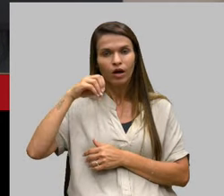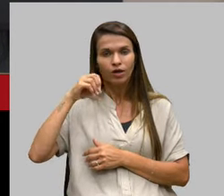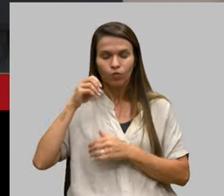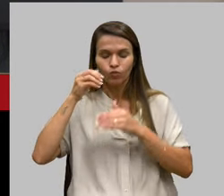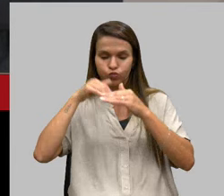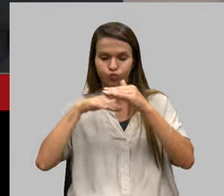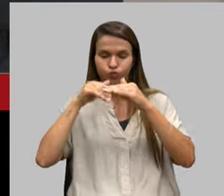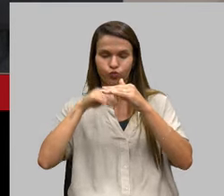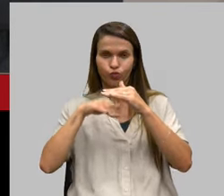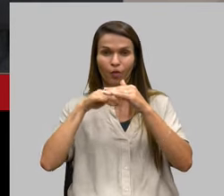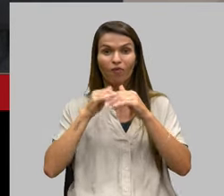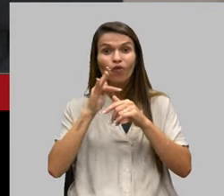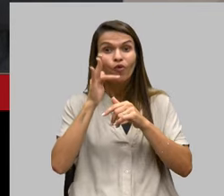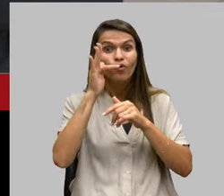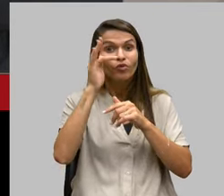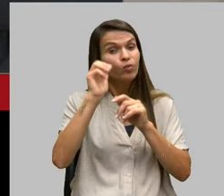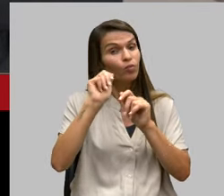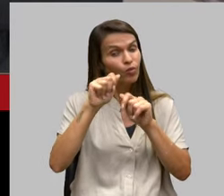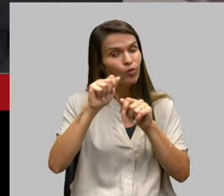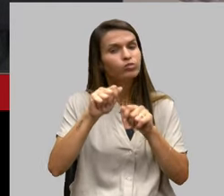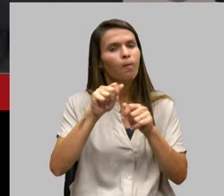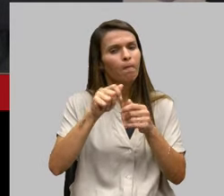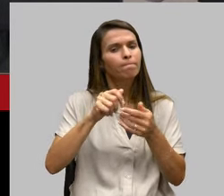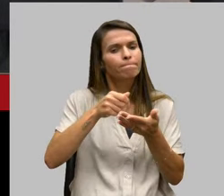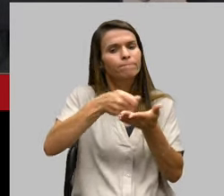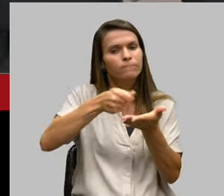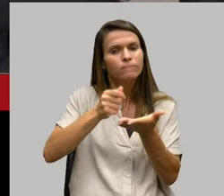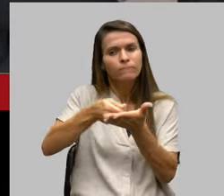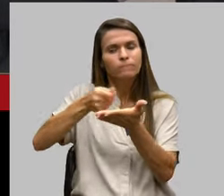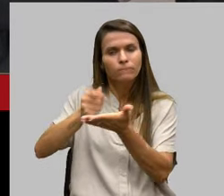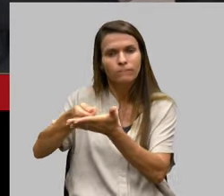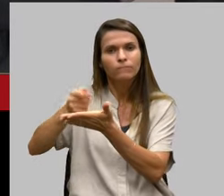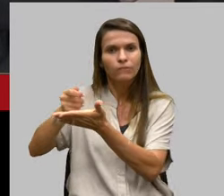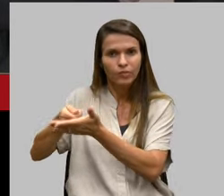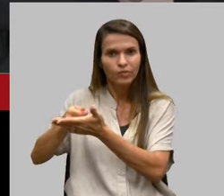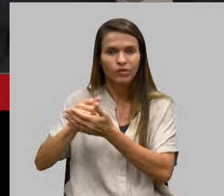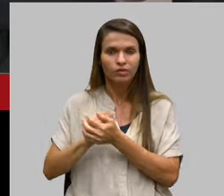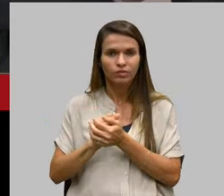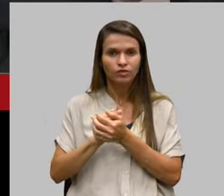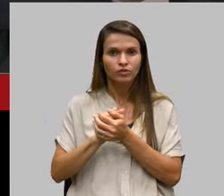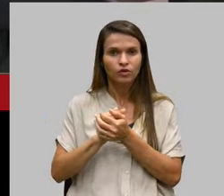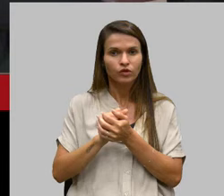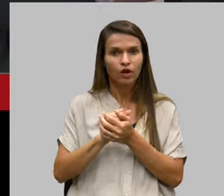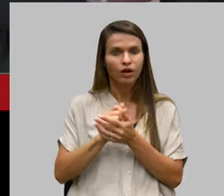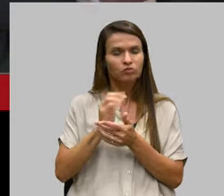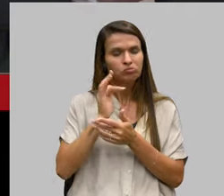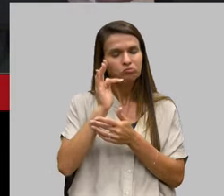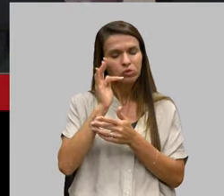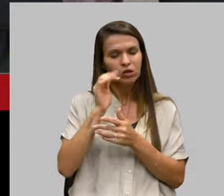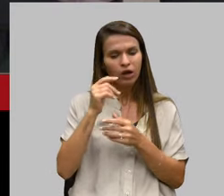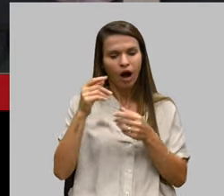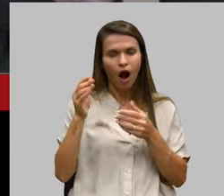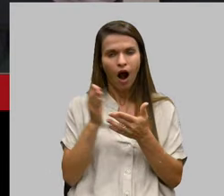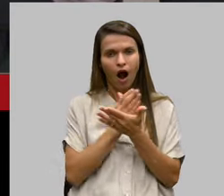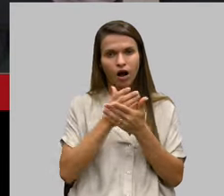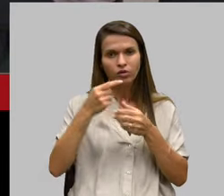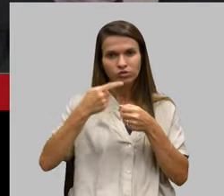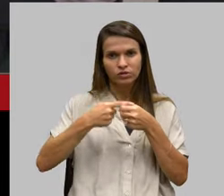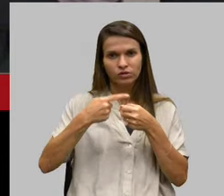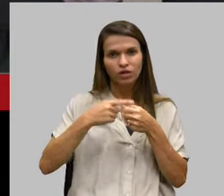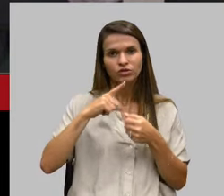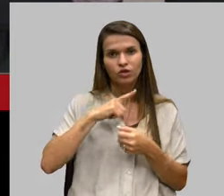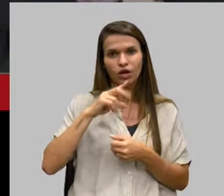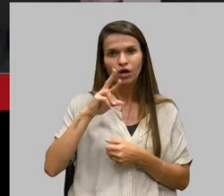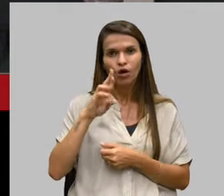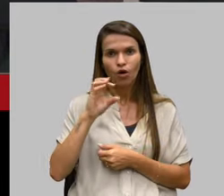no caso do regime geral seria um fundo só para pagamento de benefícios no caso das cidades que T royalt eles deveriam